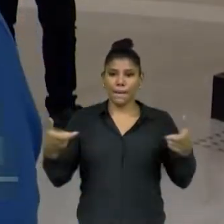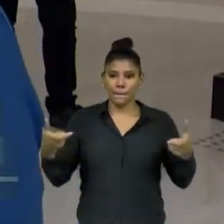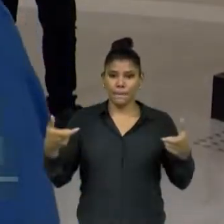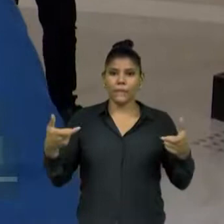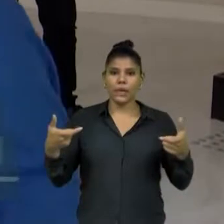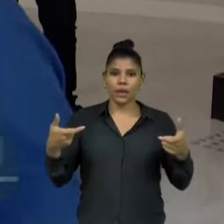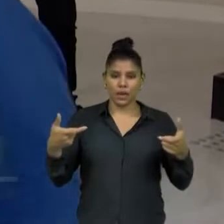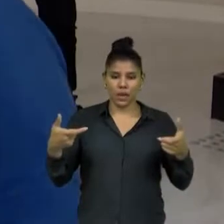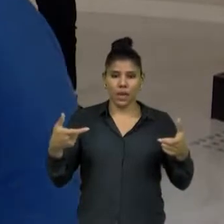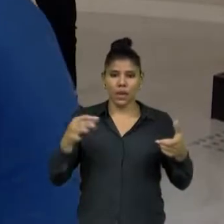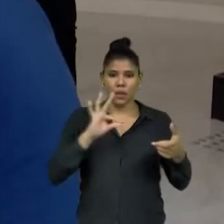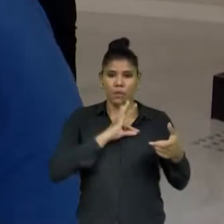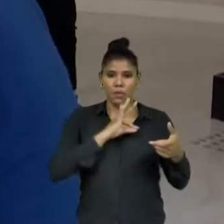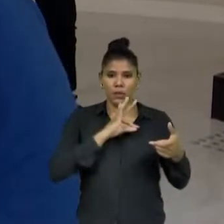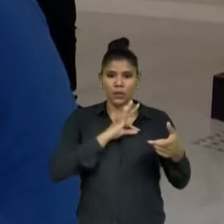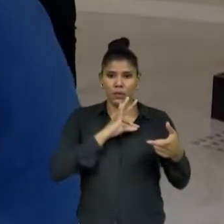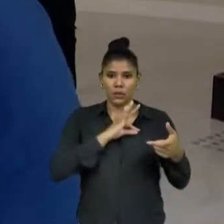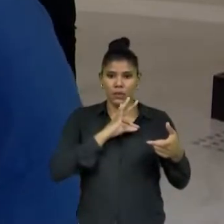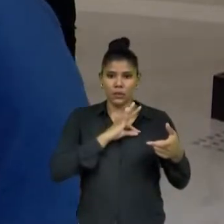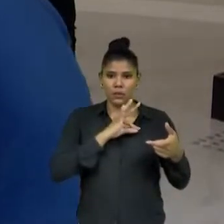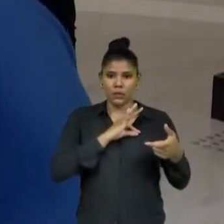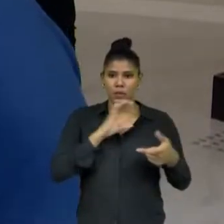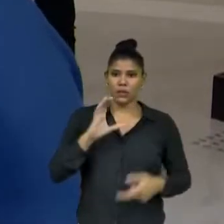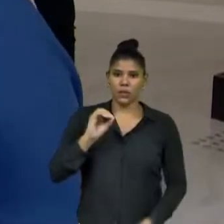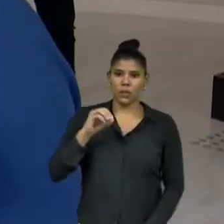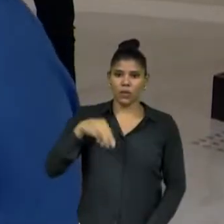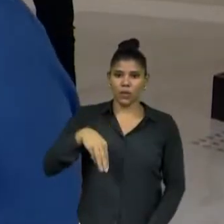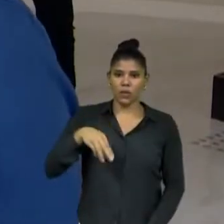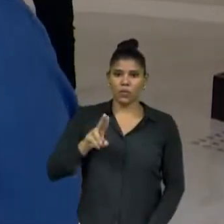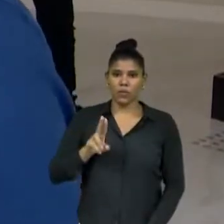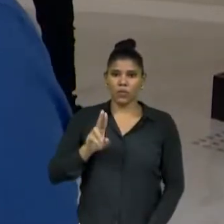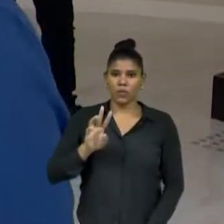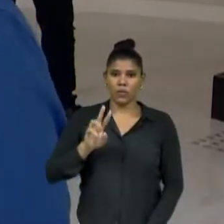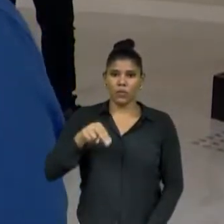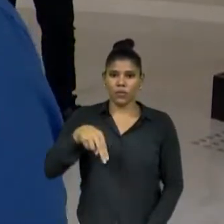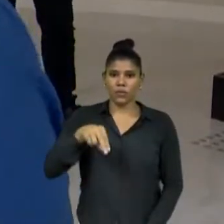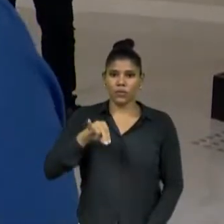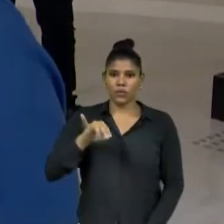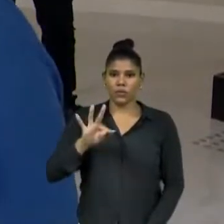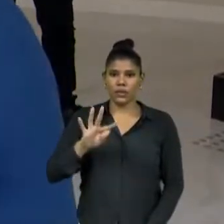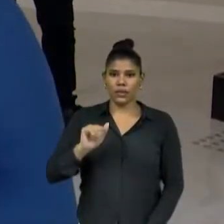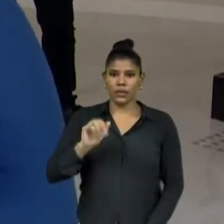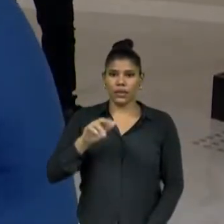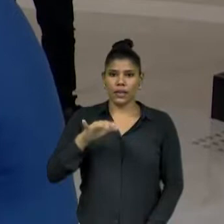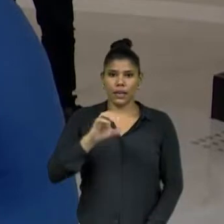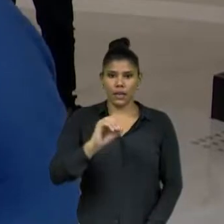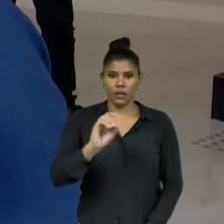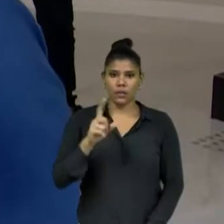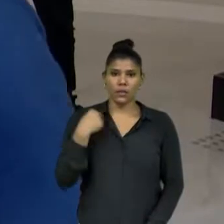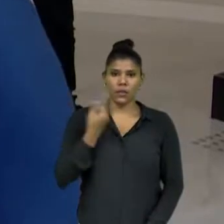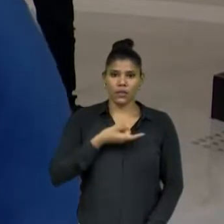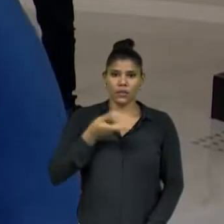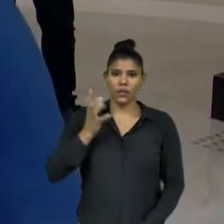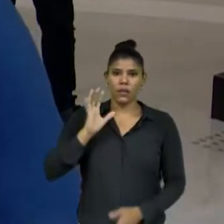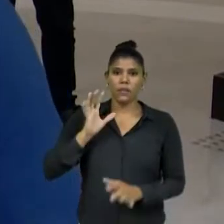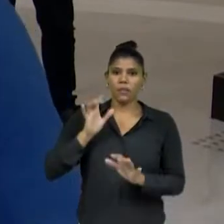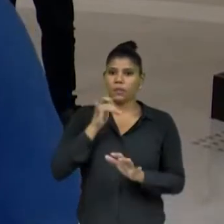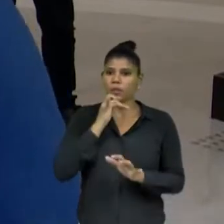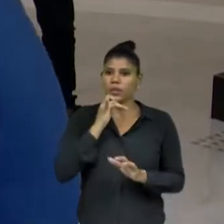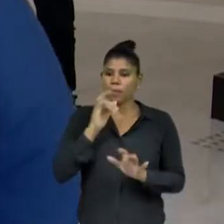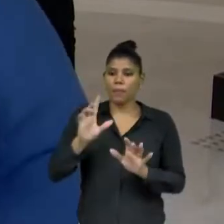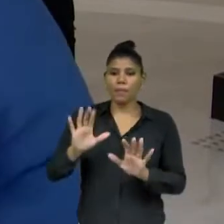de proximidade, o chamado policiamento comunitário. Vamos adquirir também vários equipamentos para a área de perícia, para a